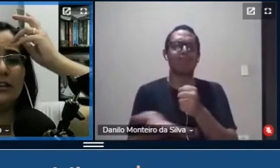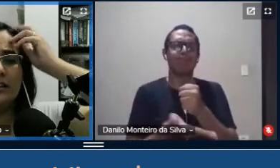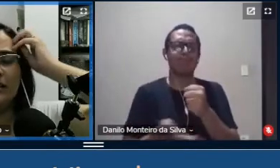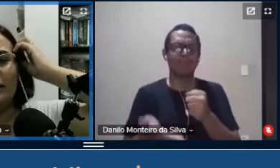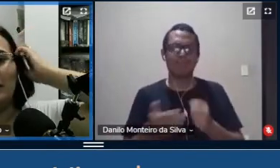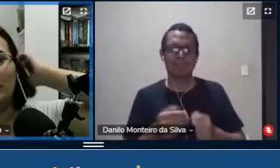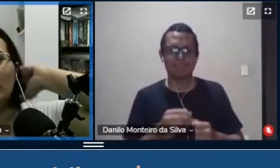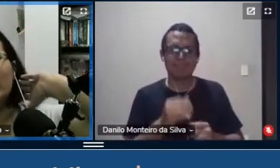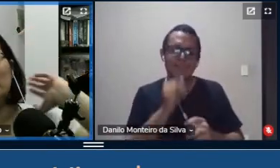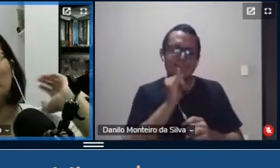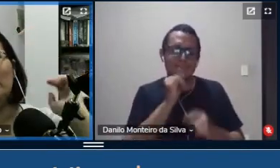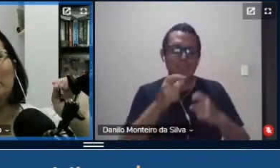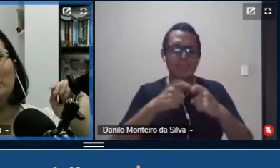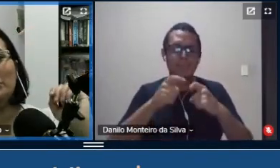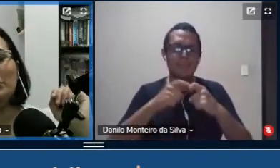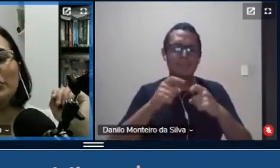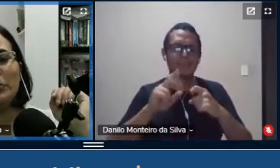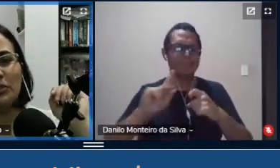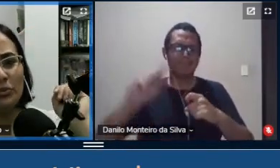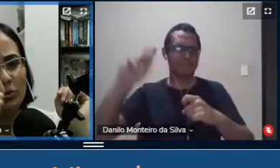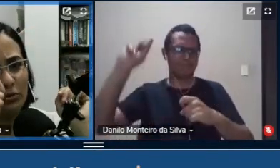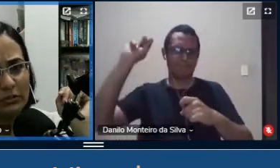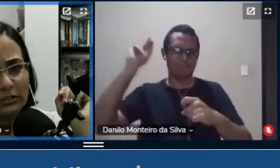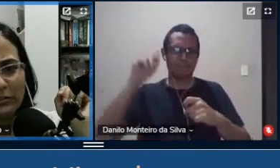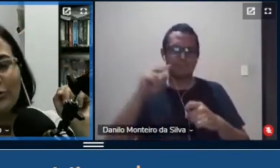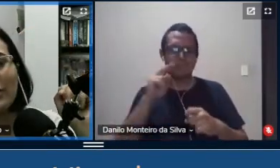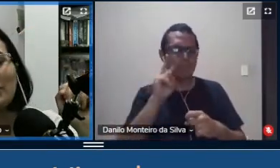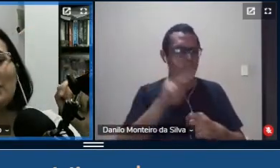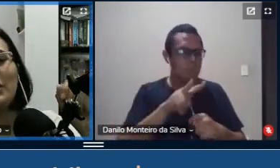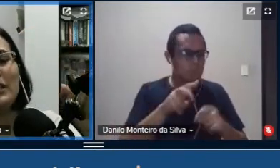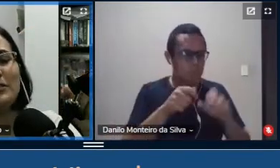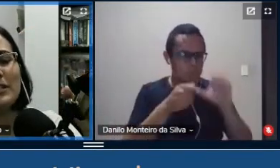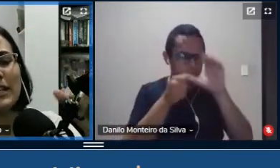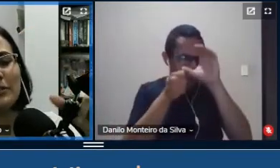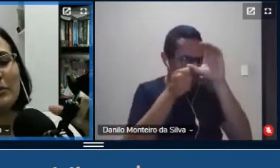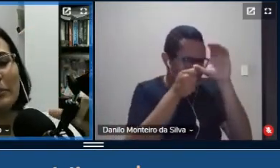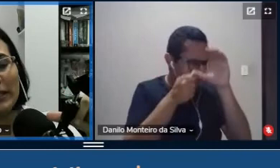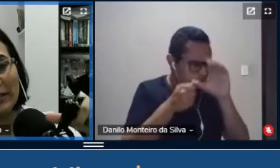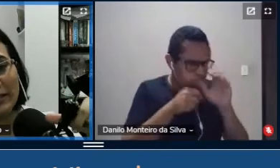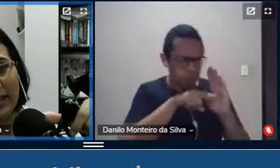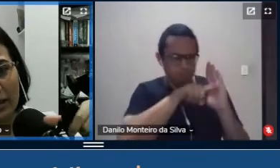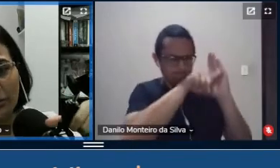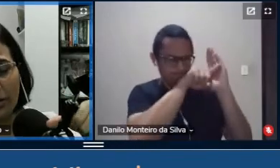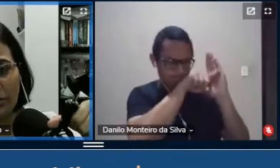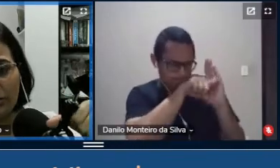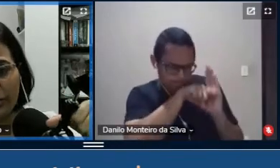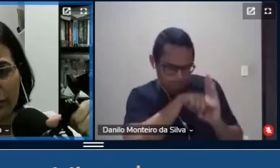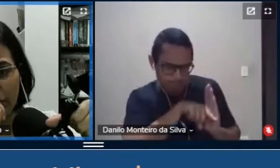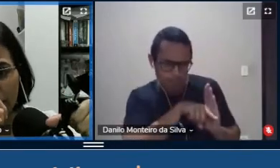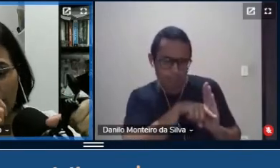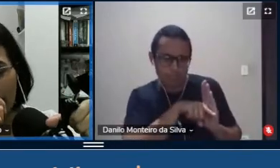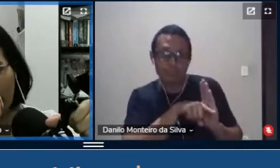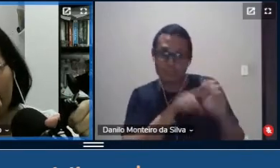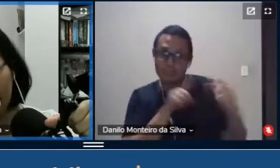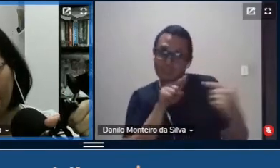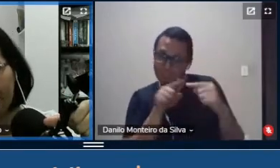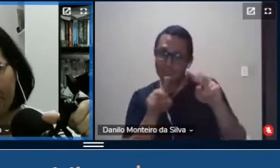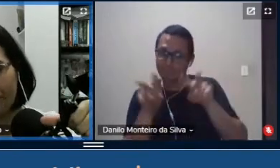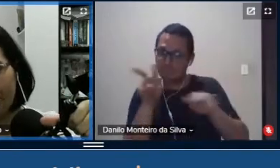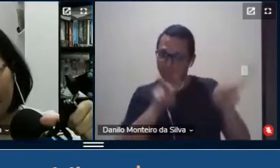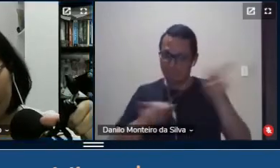né? Que olha tudo, inspeciona tudo certinho, se tá tudo beleza, é o nosso ensaio visual.